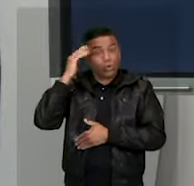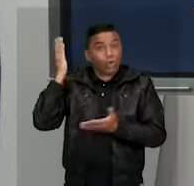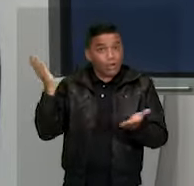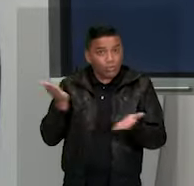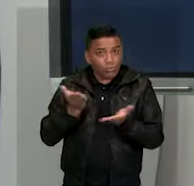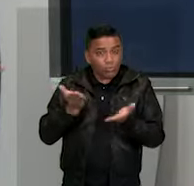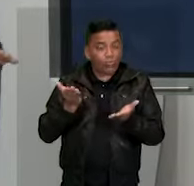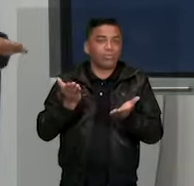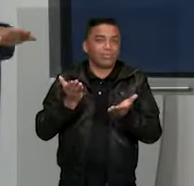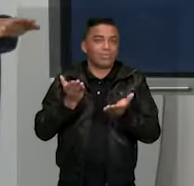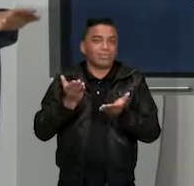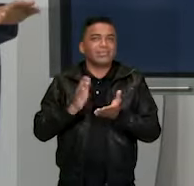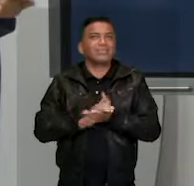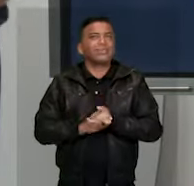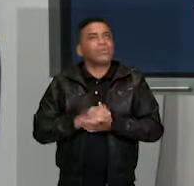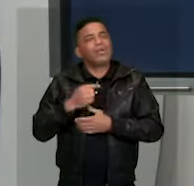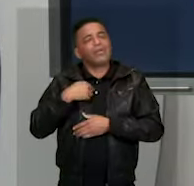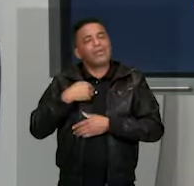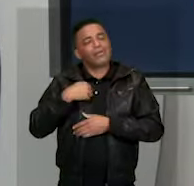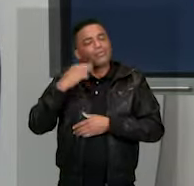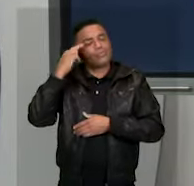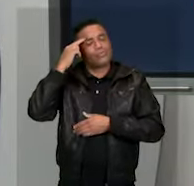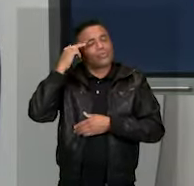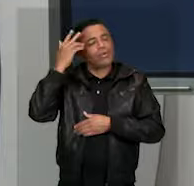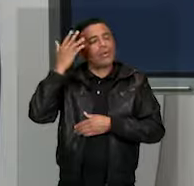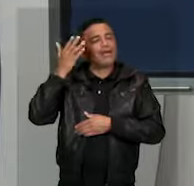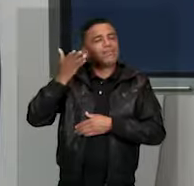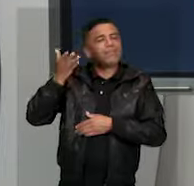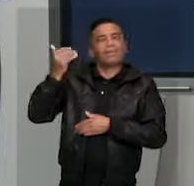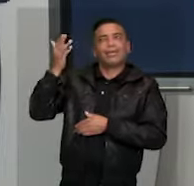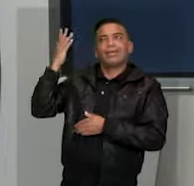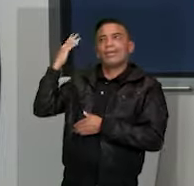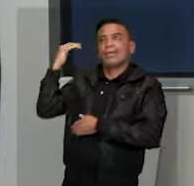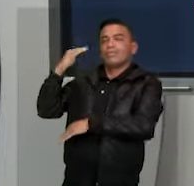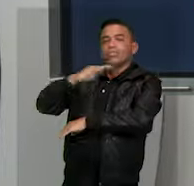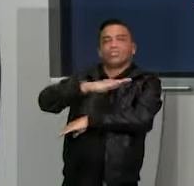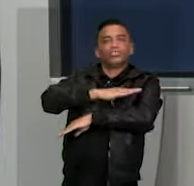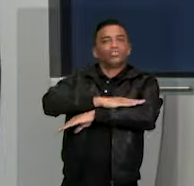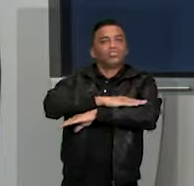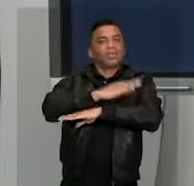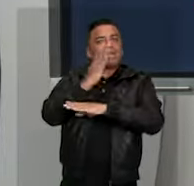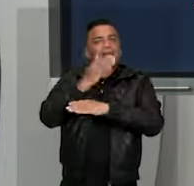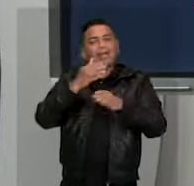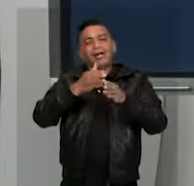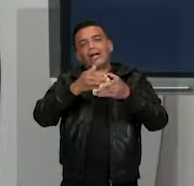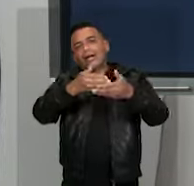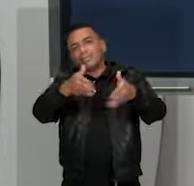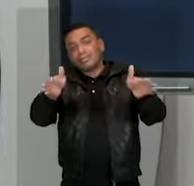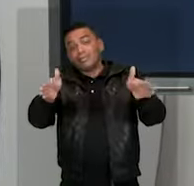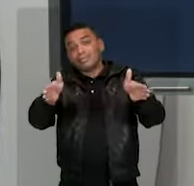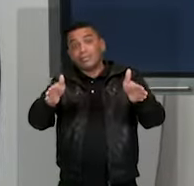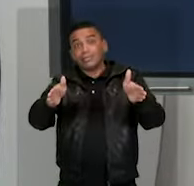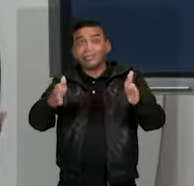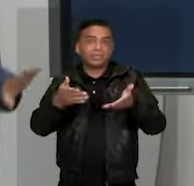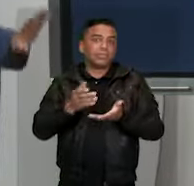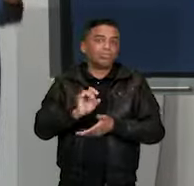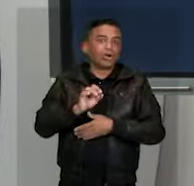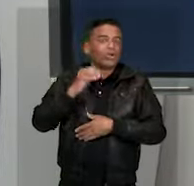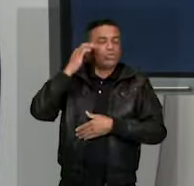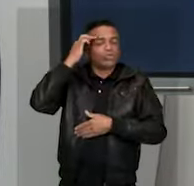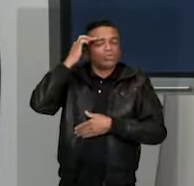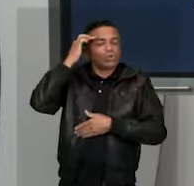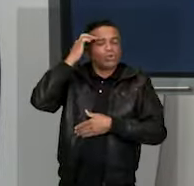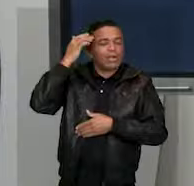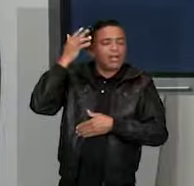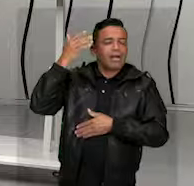sonhava com o tempo quando a janela abriu. A janela abriu é perfeito. O sonhava, eu estava lá sonhando,